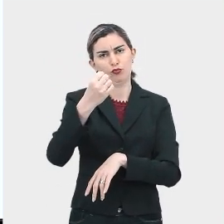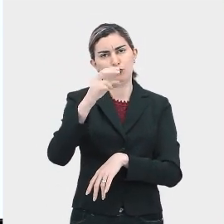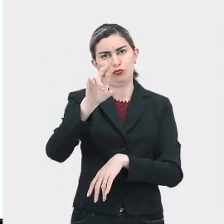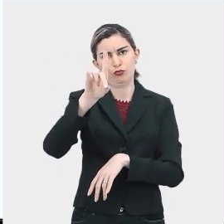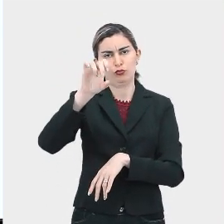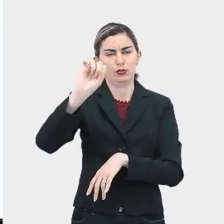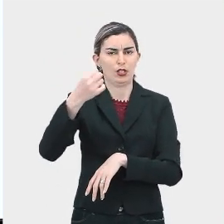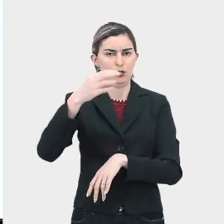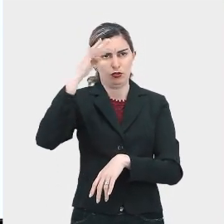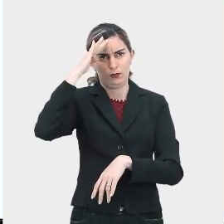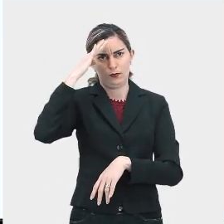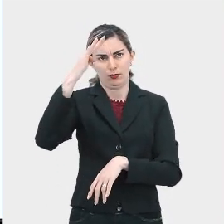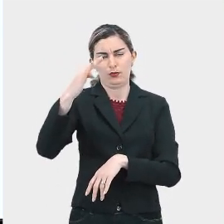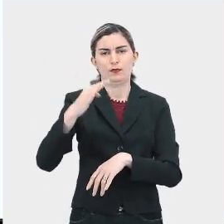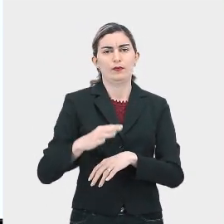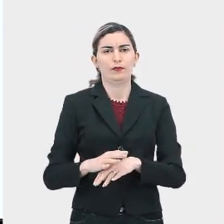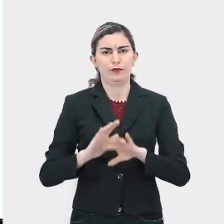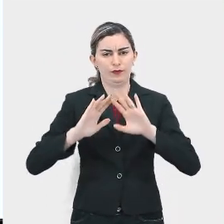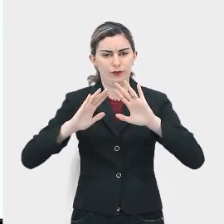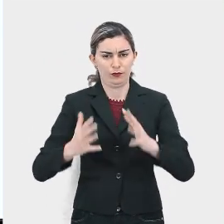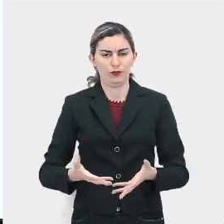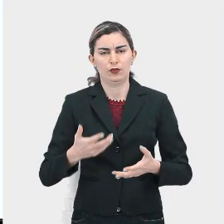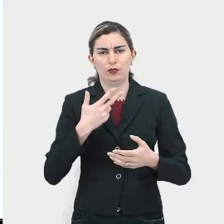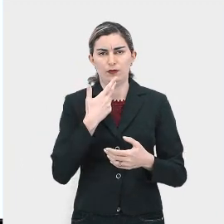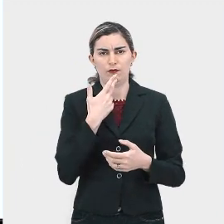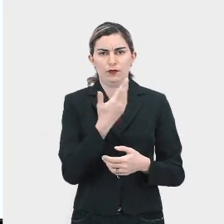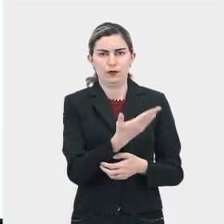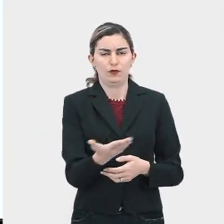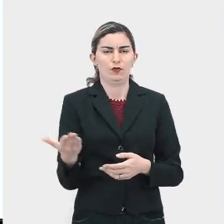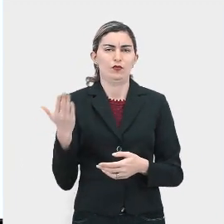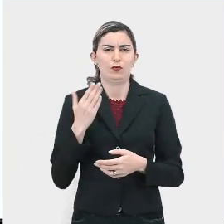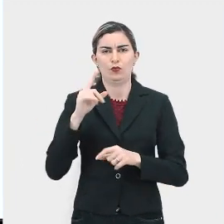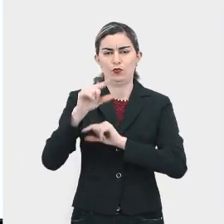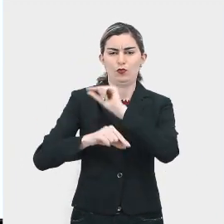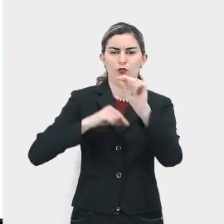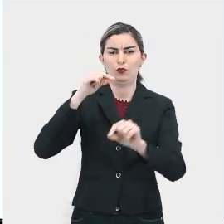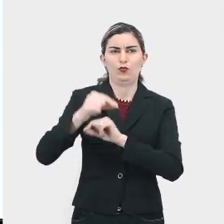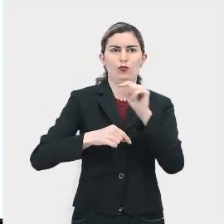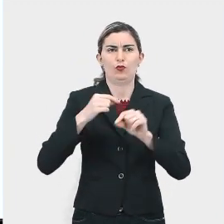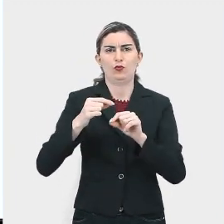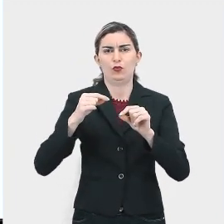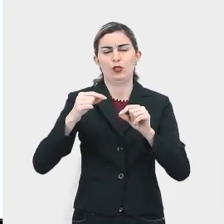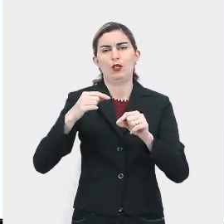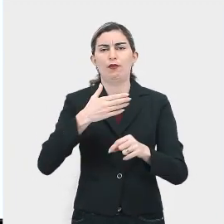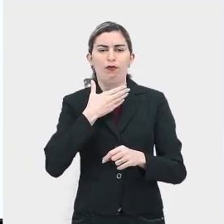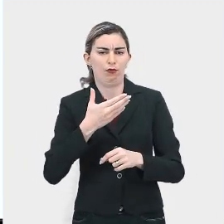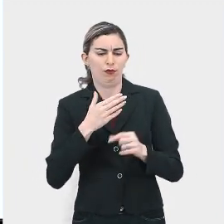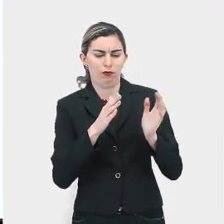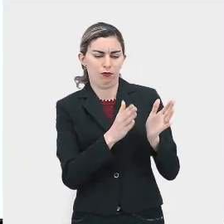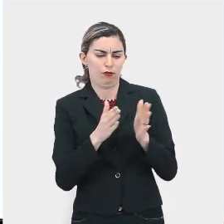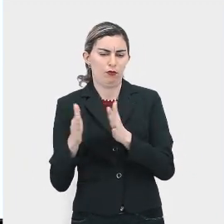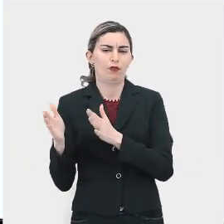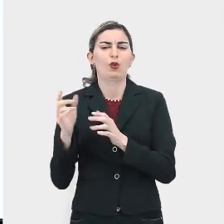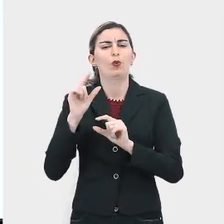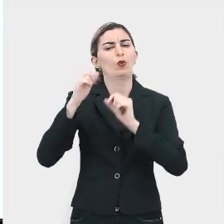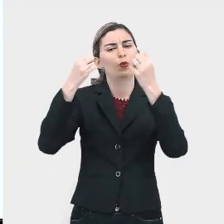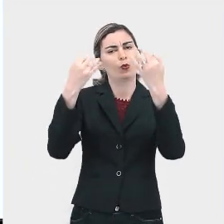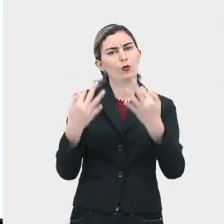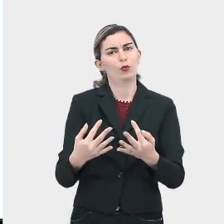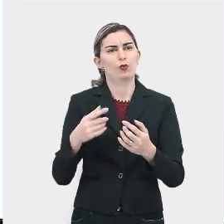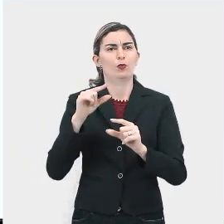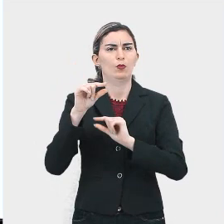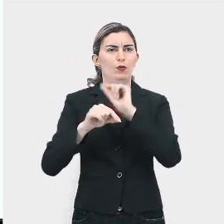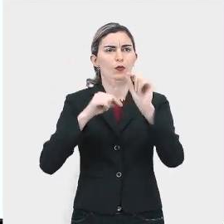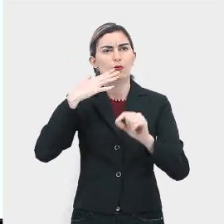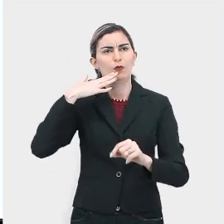Sudeste principalmente, tá? E já que a senhora falou, professora, o que é o ciclo natalino, me explica um